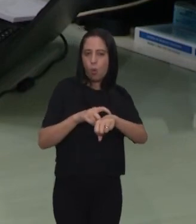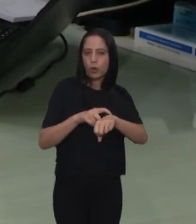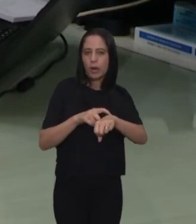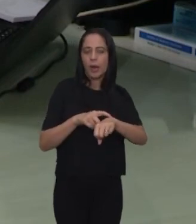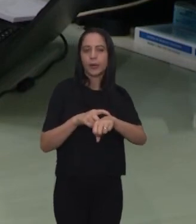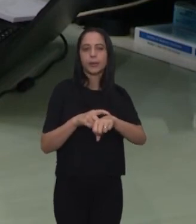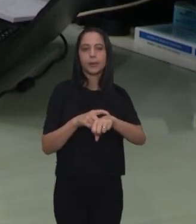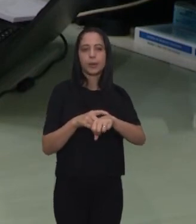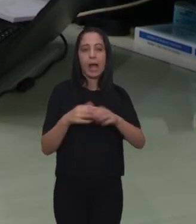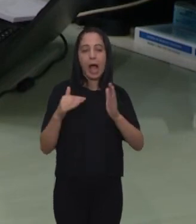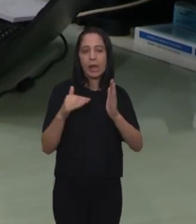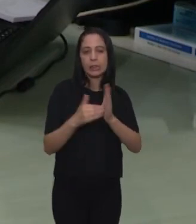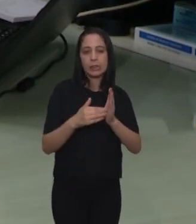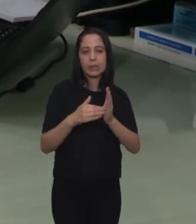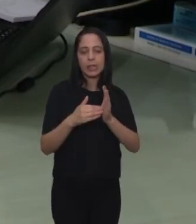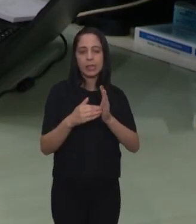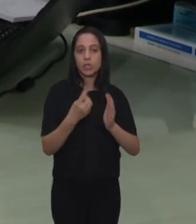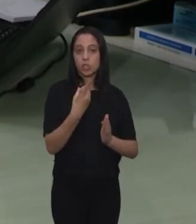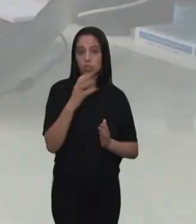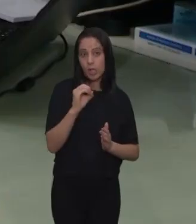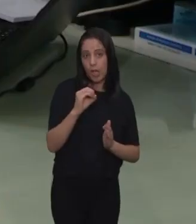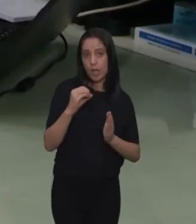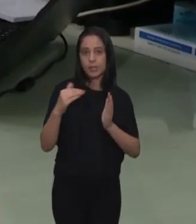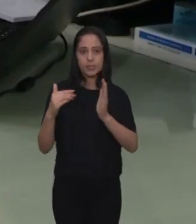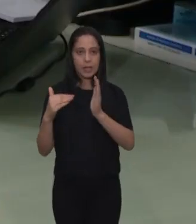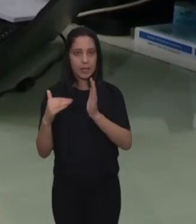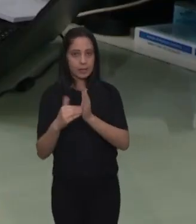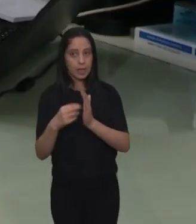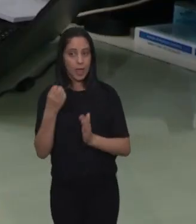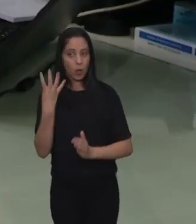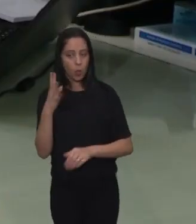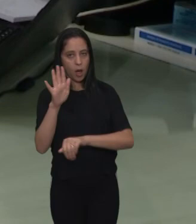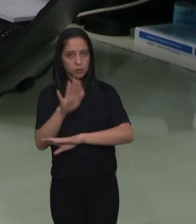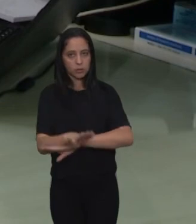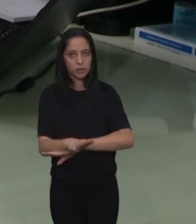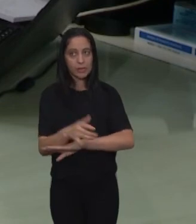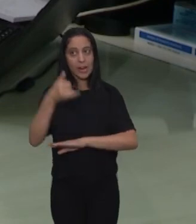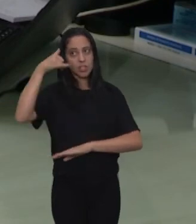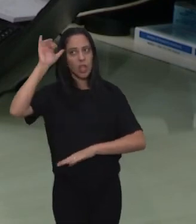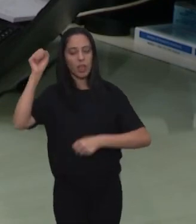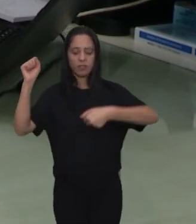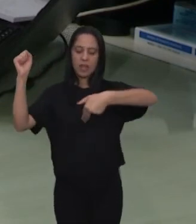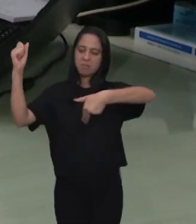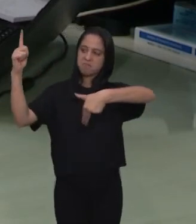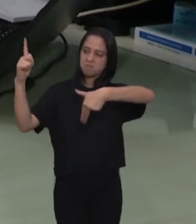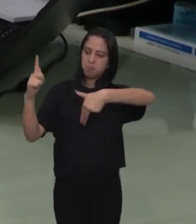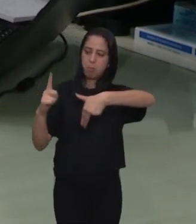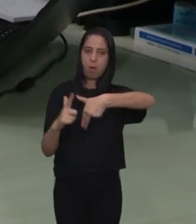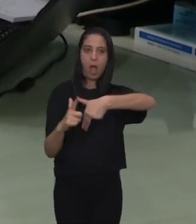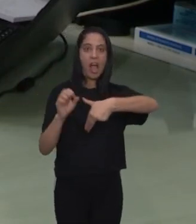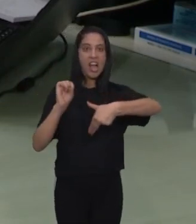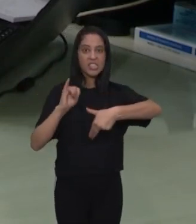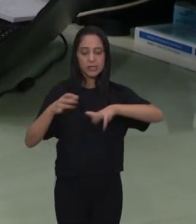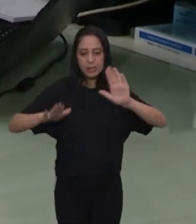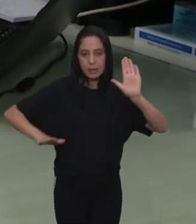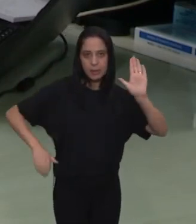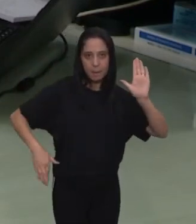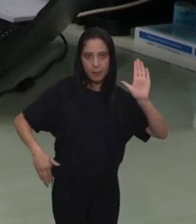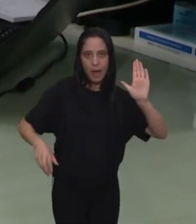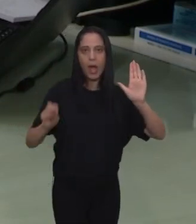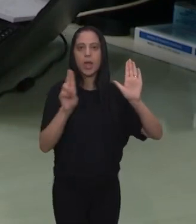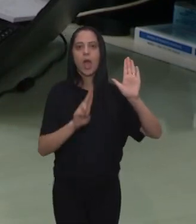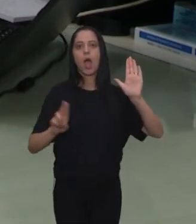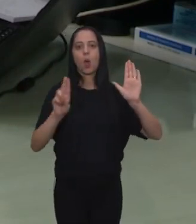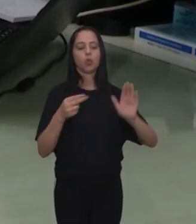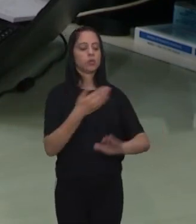gente sabe que são horários de risco de 10 as quatro roupas com fatores de proteção para a gente está na praia então são aquelas camisetinhas